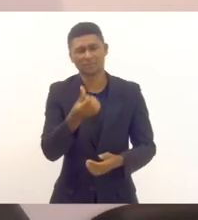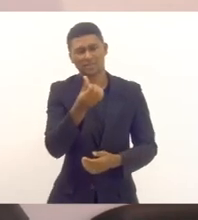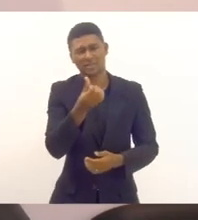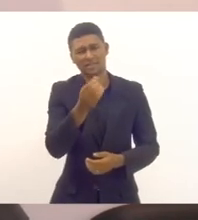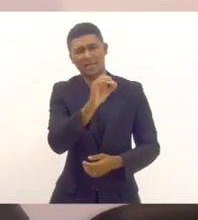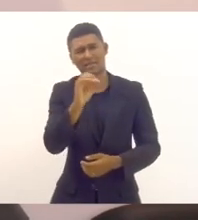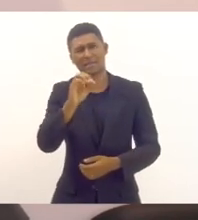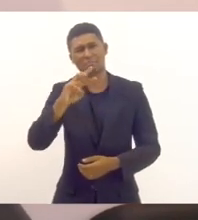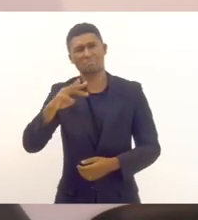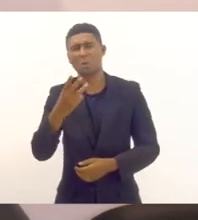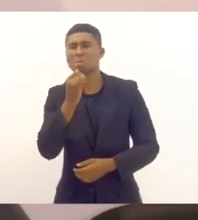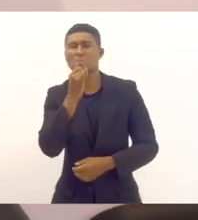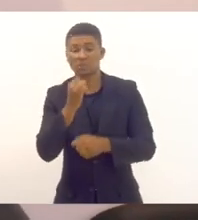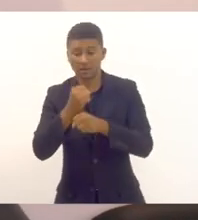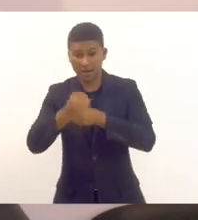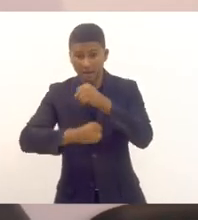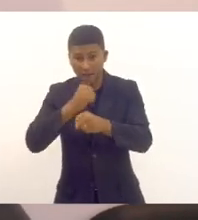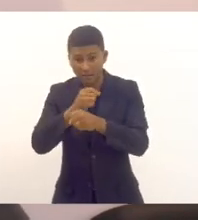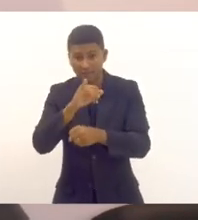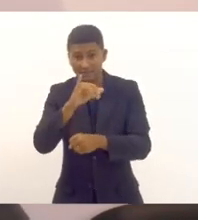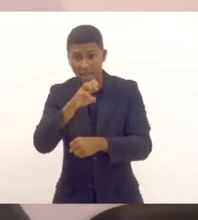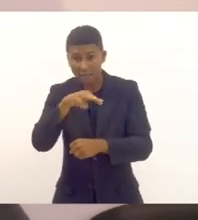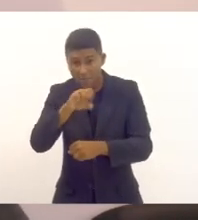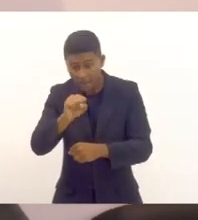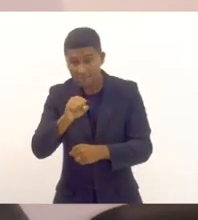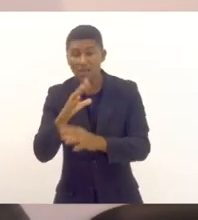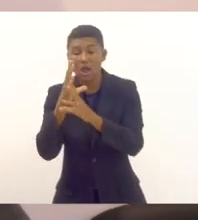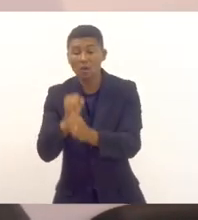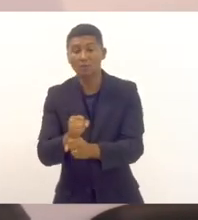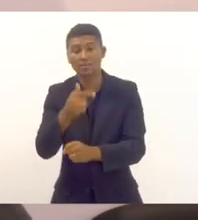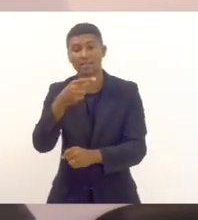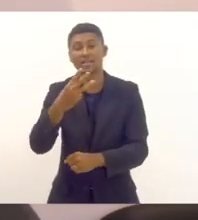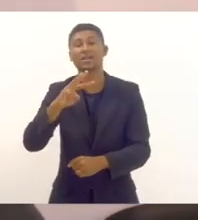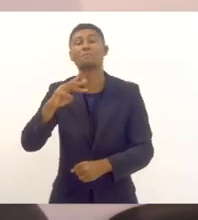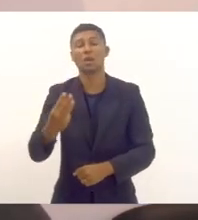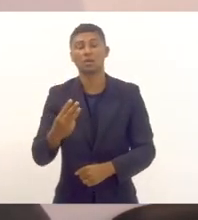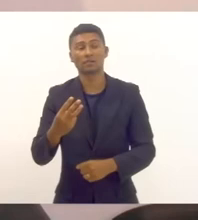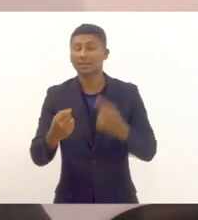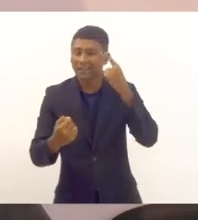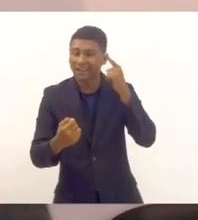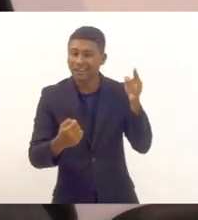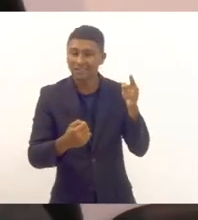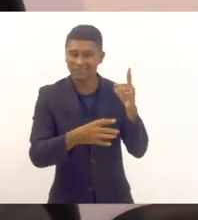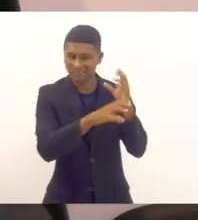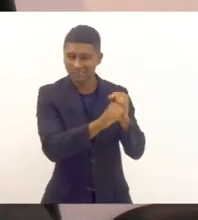milhões, aí, só anual deu 73 milhões. Se somar os 210,